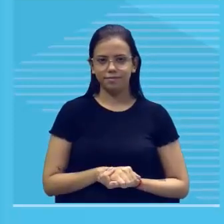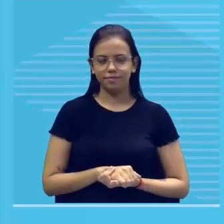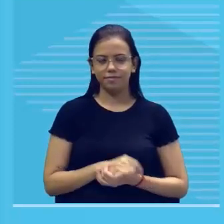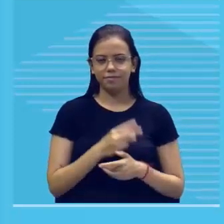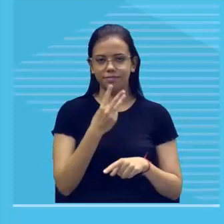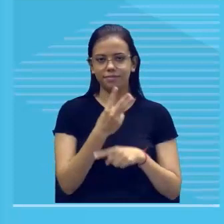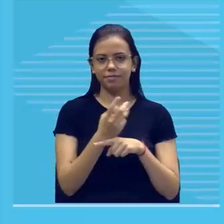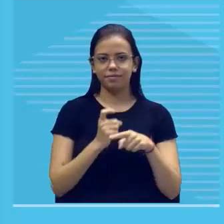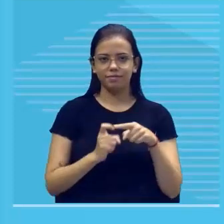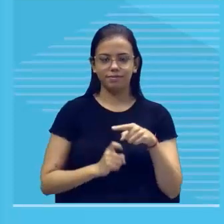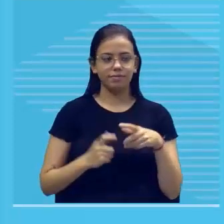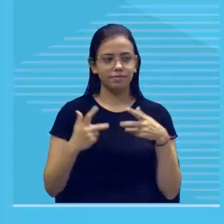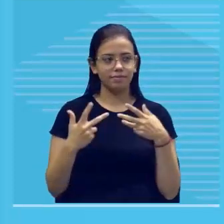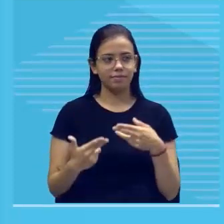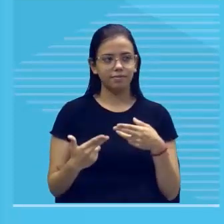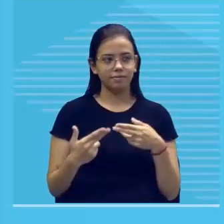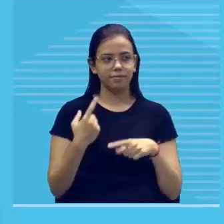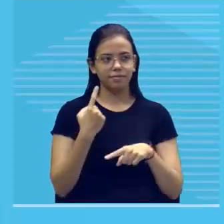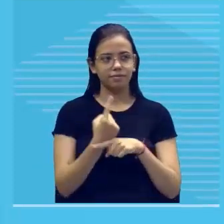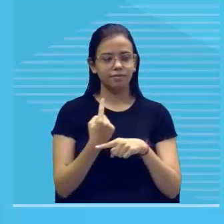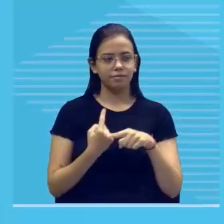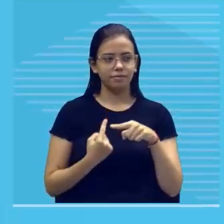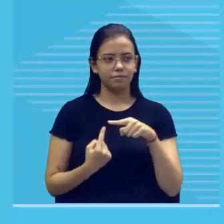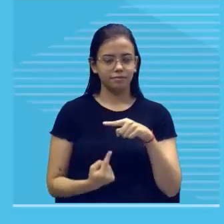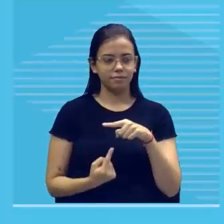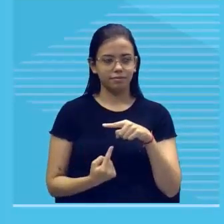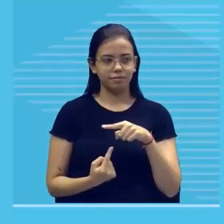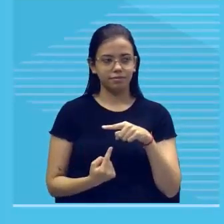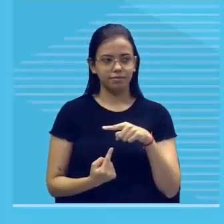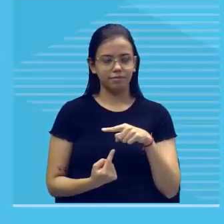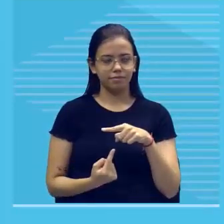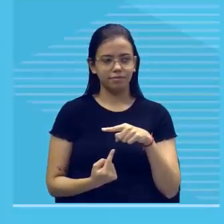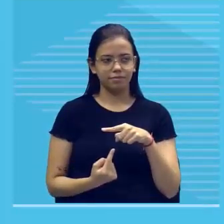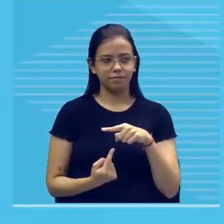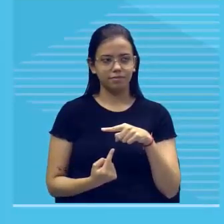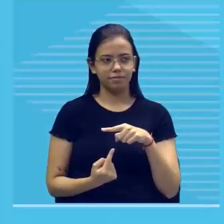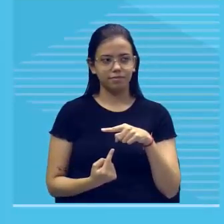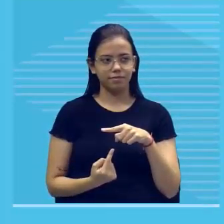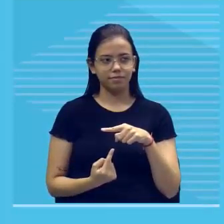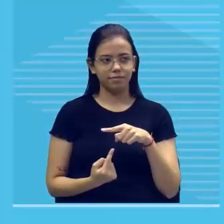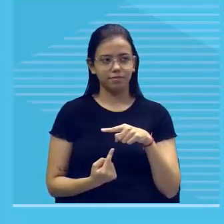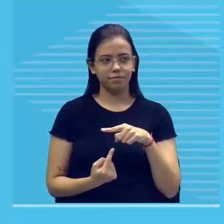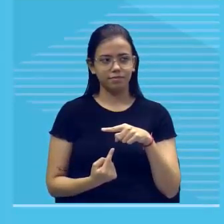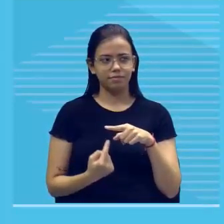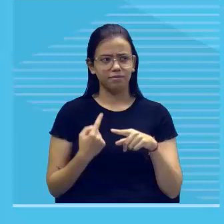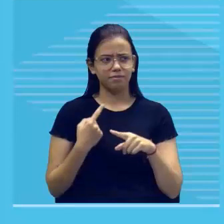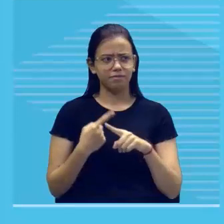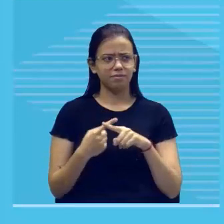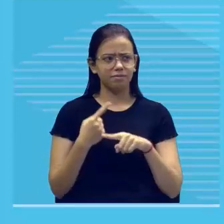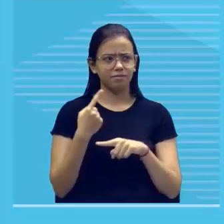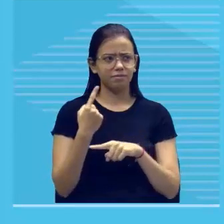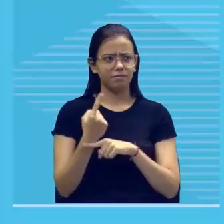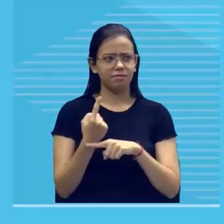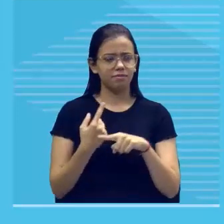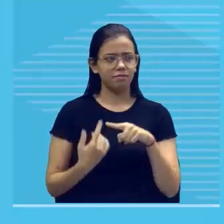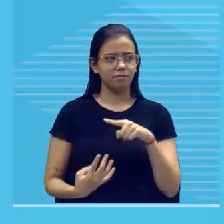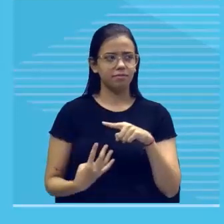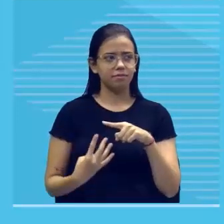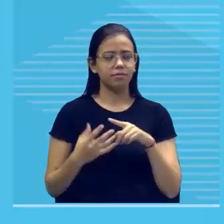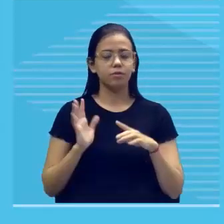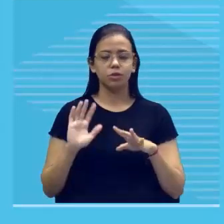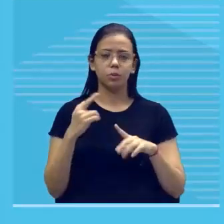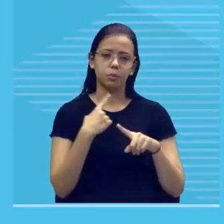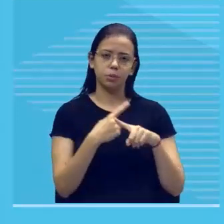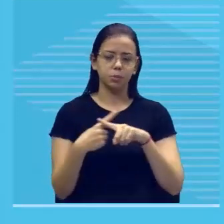três sobre x igual a 1 né sobre quatro né lembra só tem um sobre uma aí mano